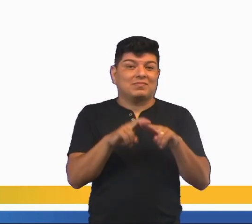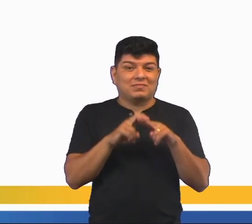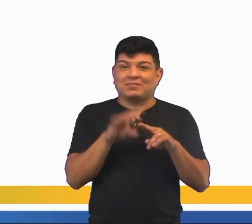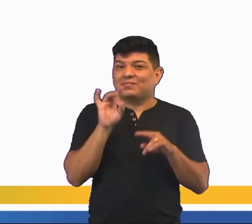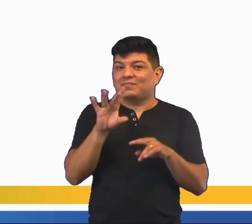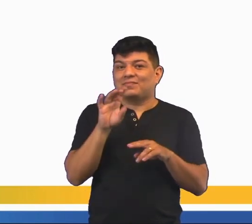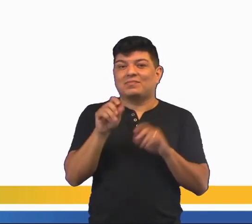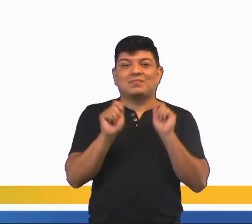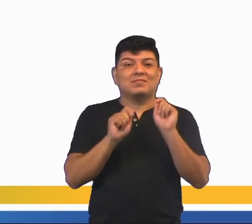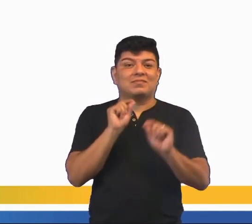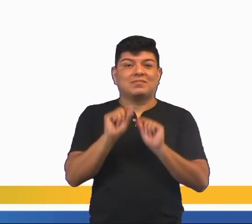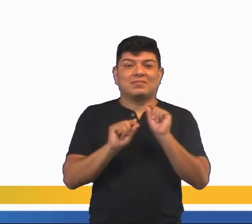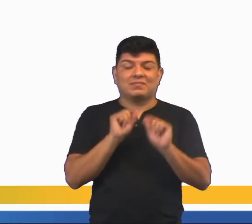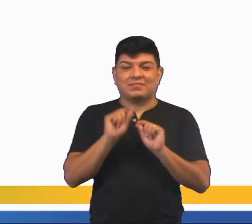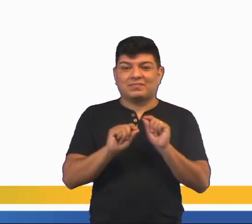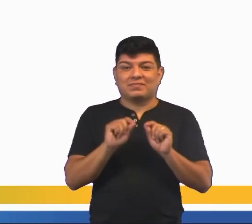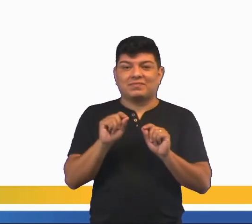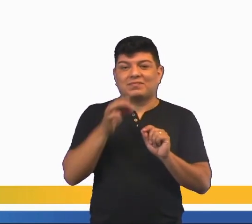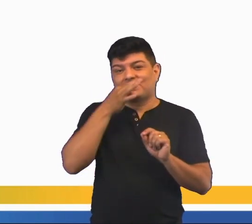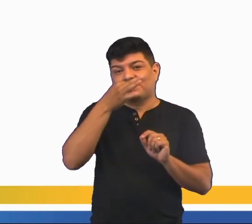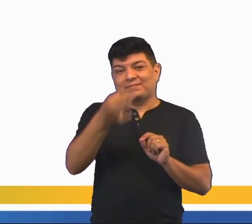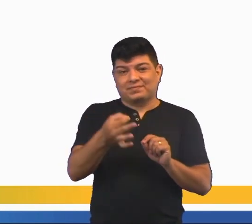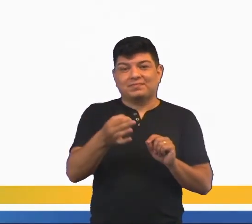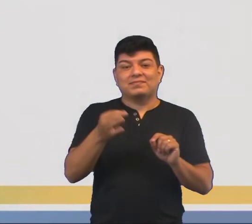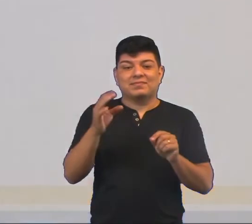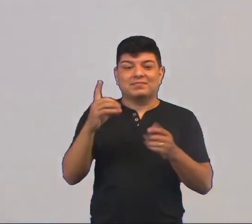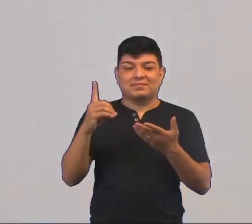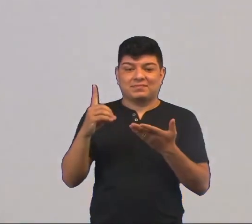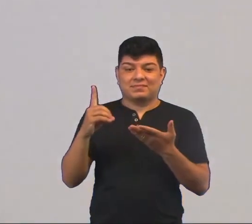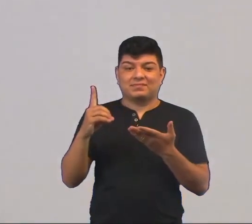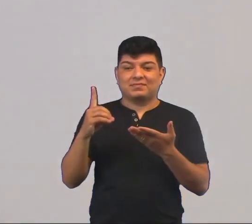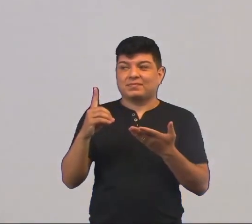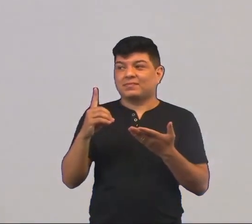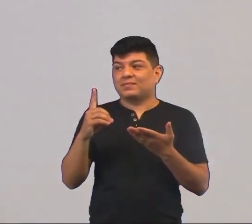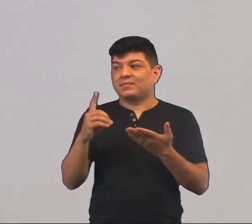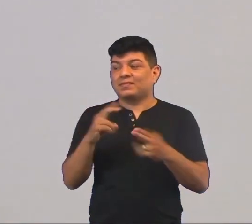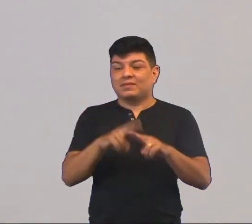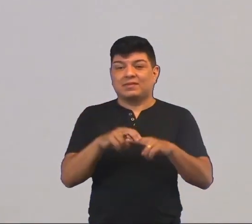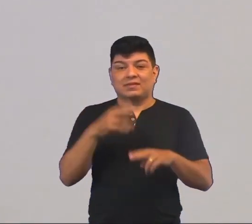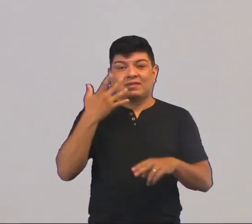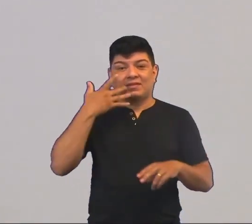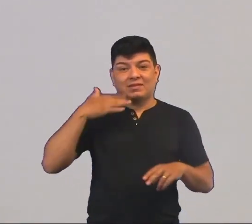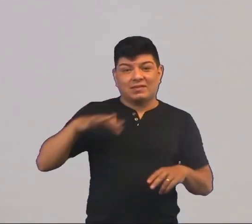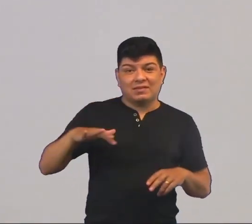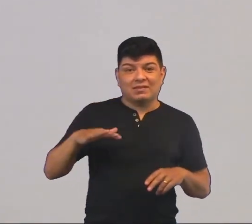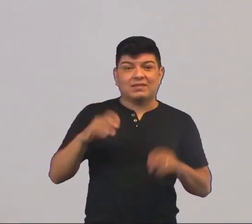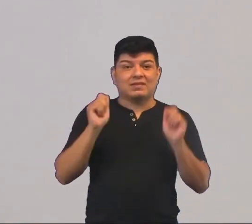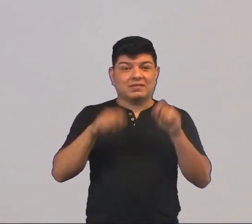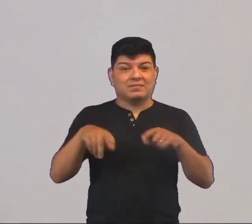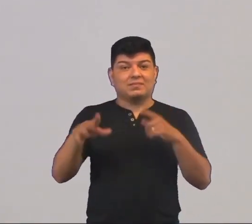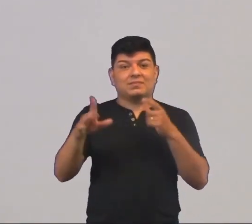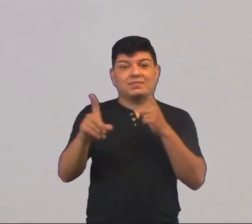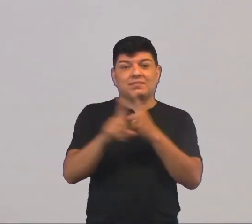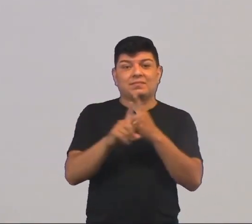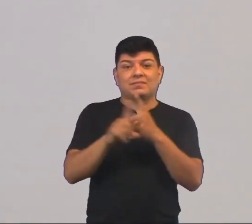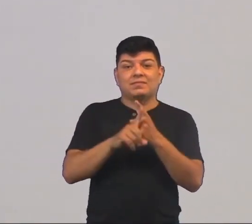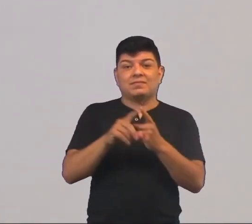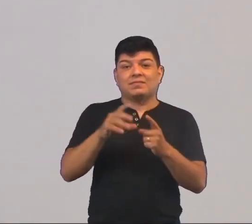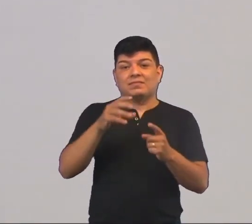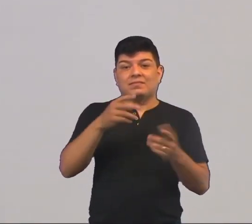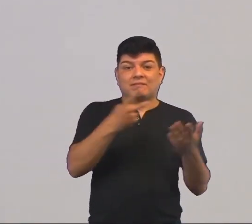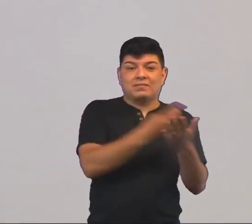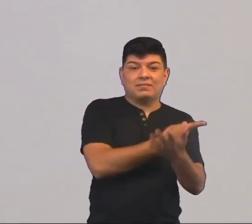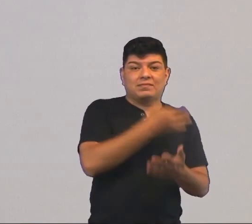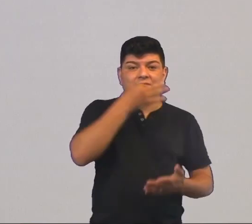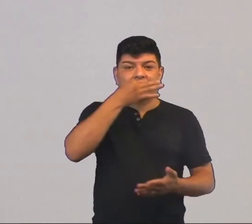só pode ser o fato que expressa a opinião. Então, crianças, para que a gente possa identificar um fato de